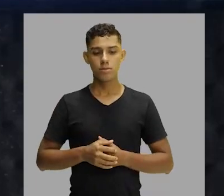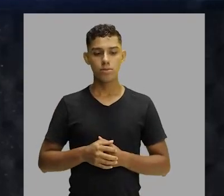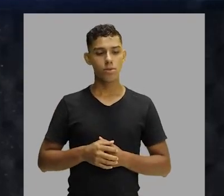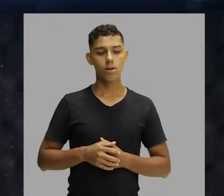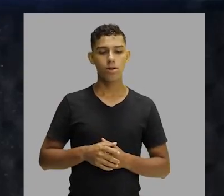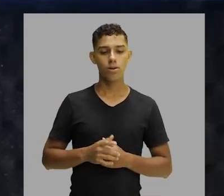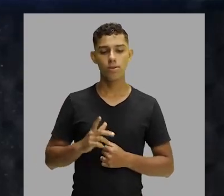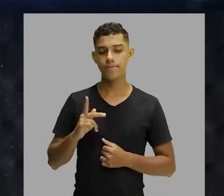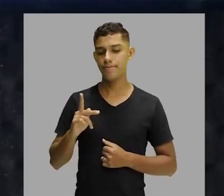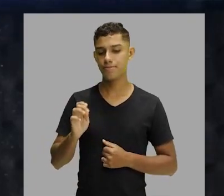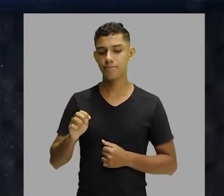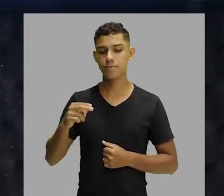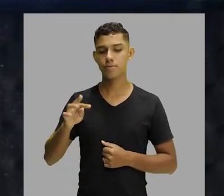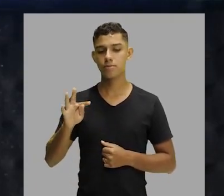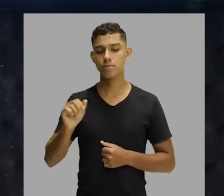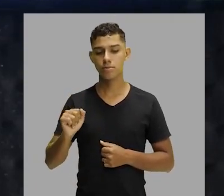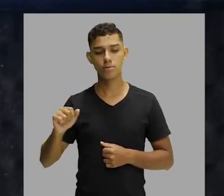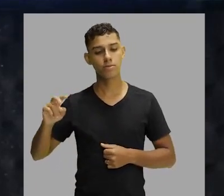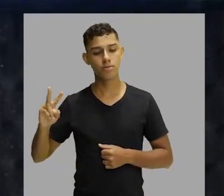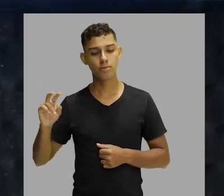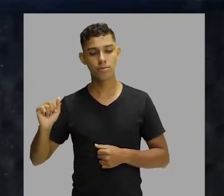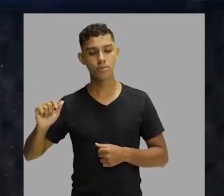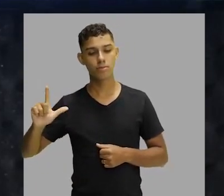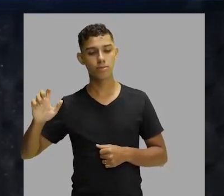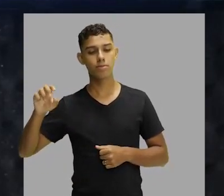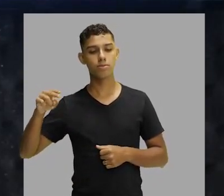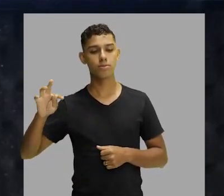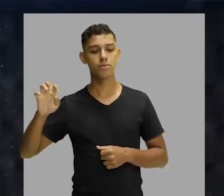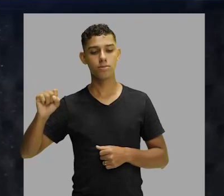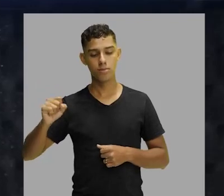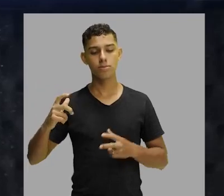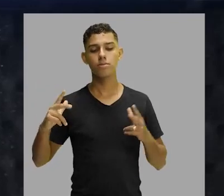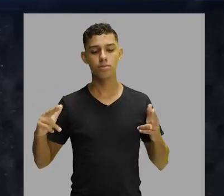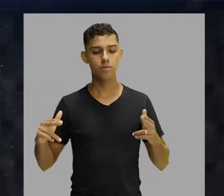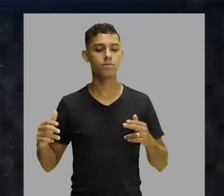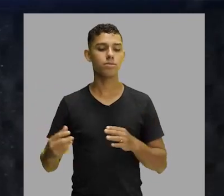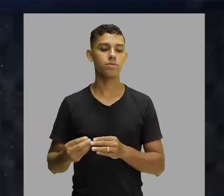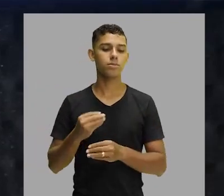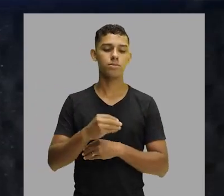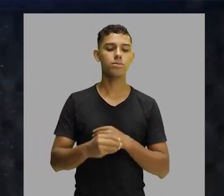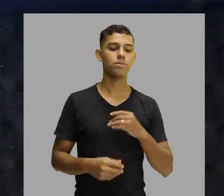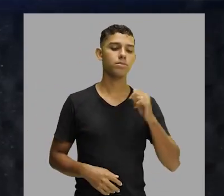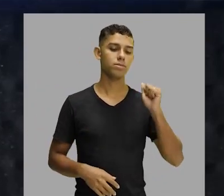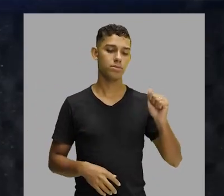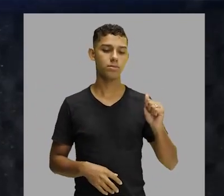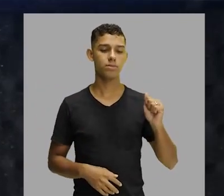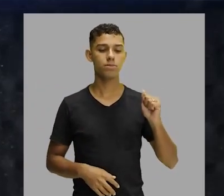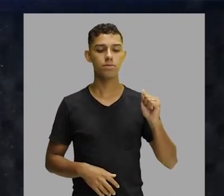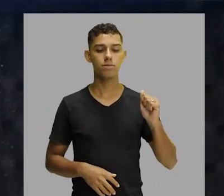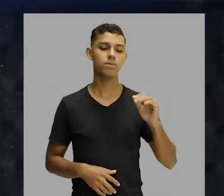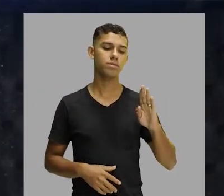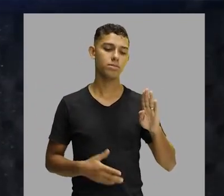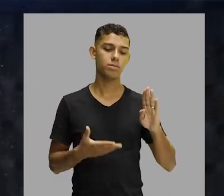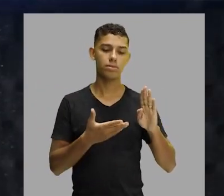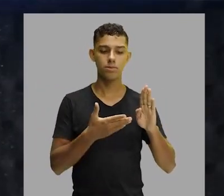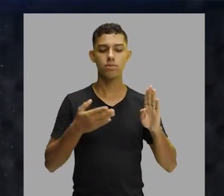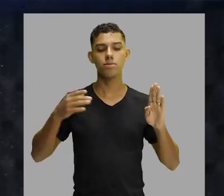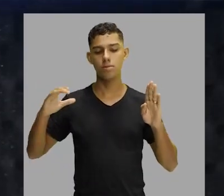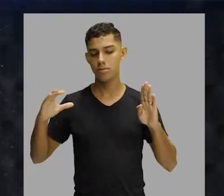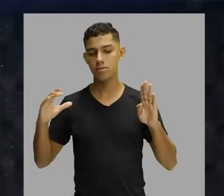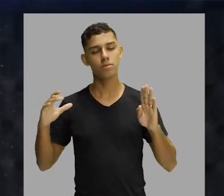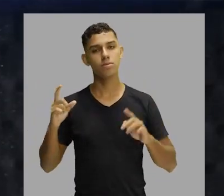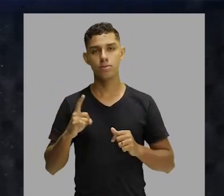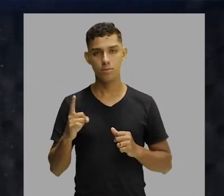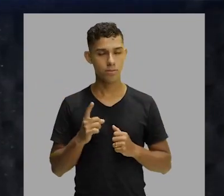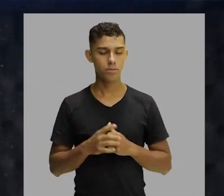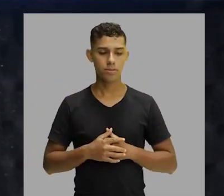pentavalente por conta disso. Pela mesma explicação que também não pode ser um átomo doador, né? No caso da letra B.